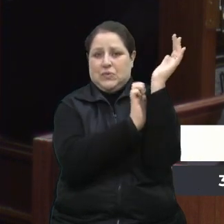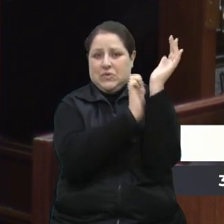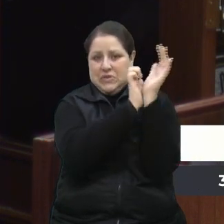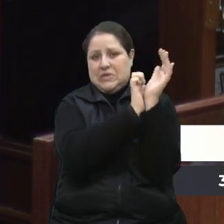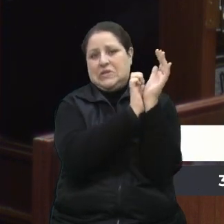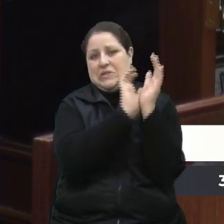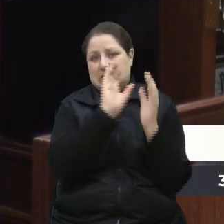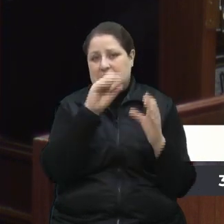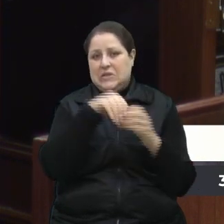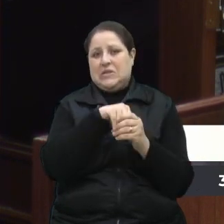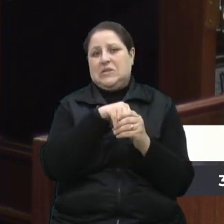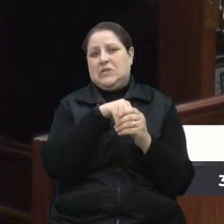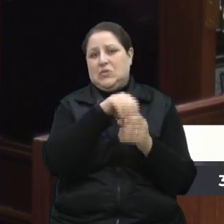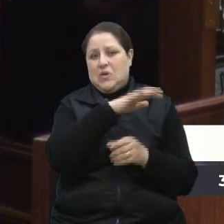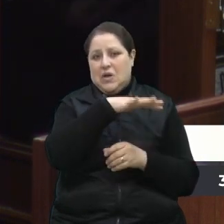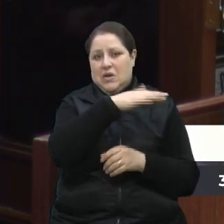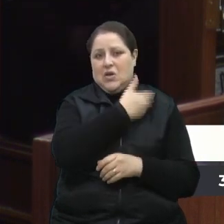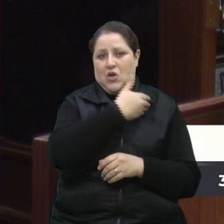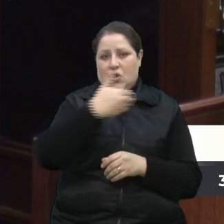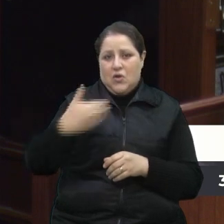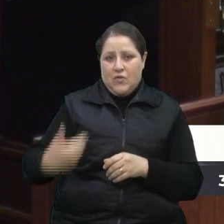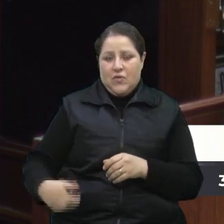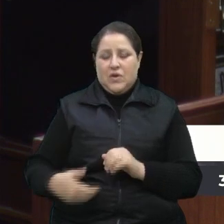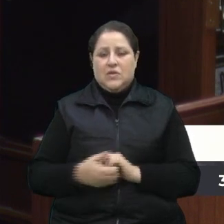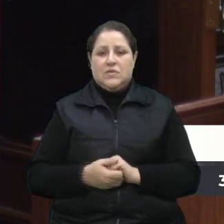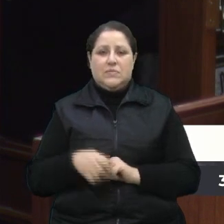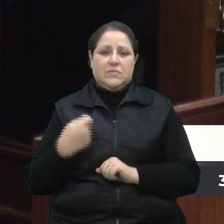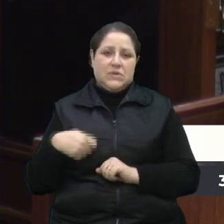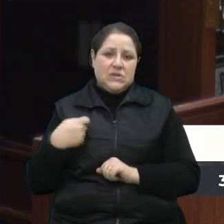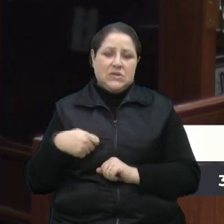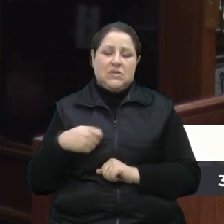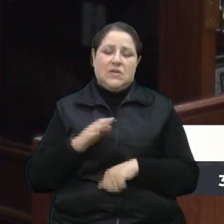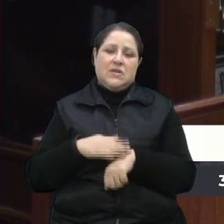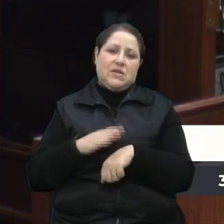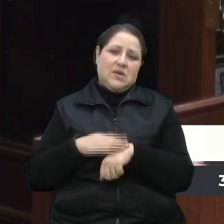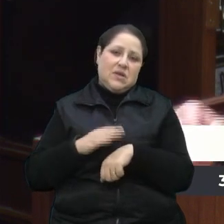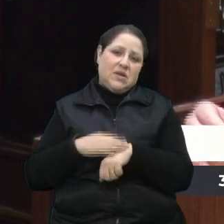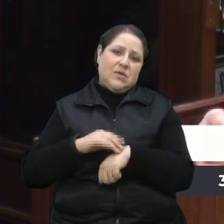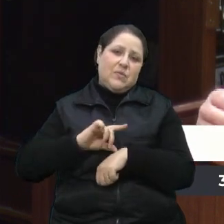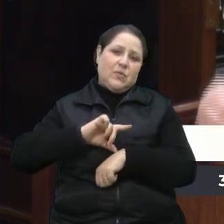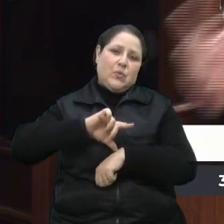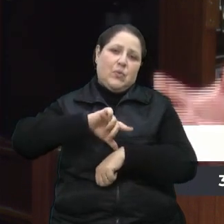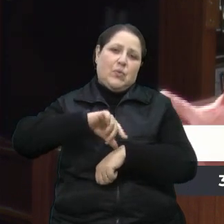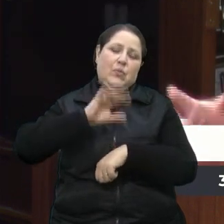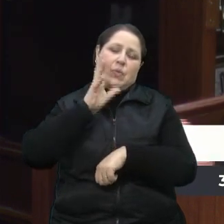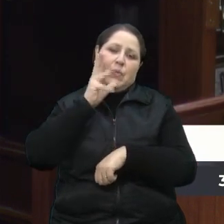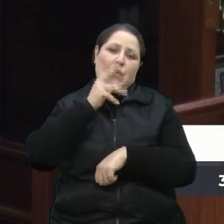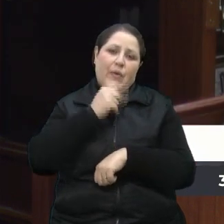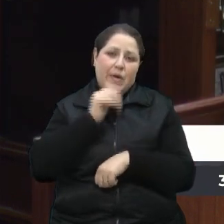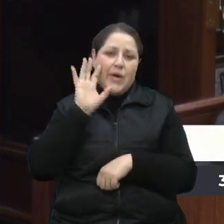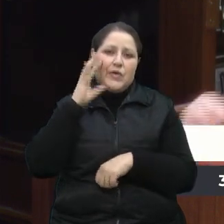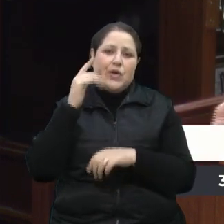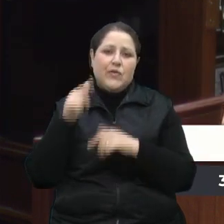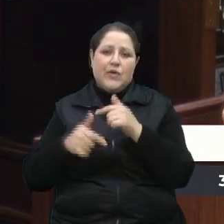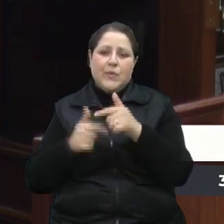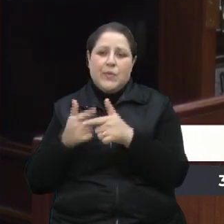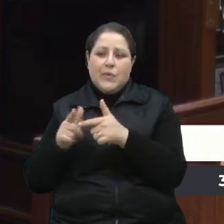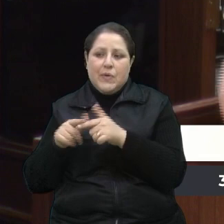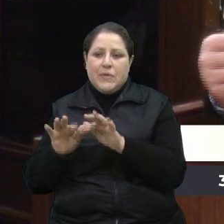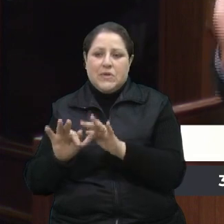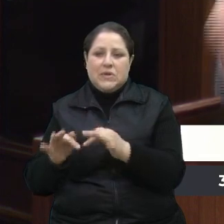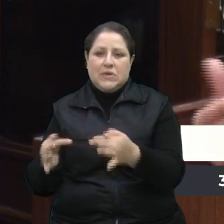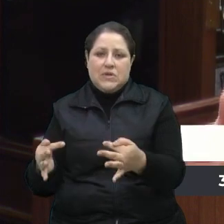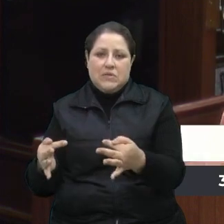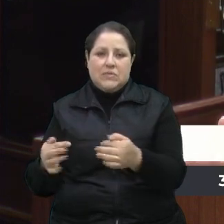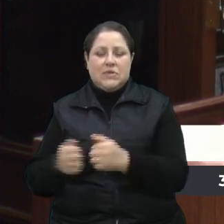públicos é necessário assim tanto tempo para se resolver um problema tão simples e para se trazer